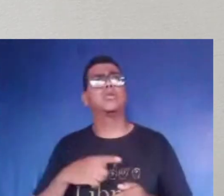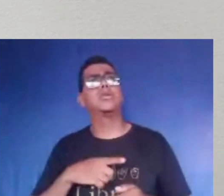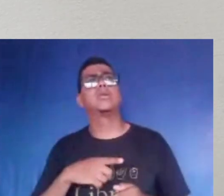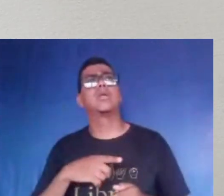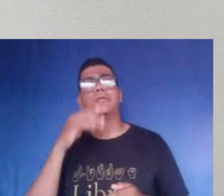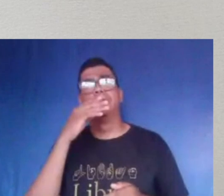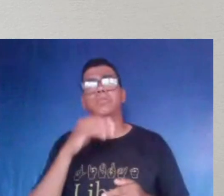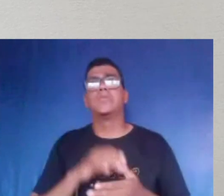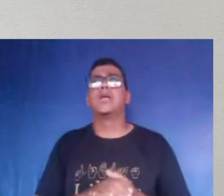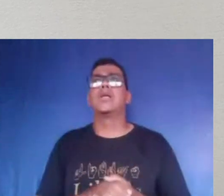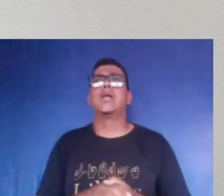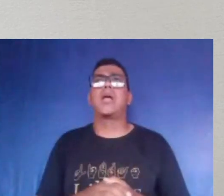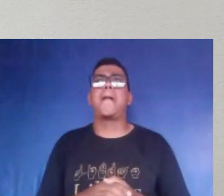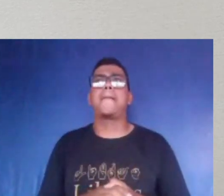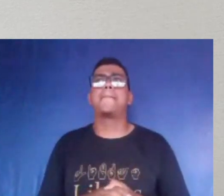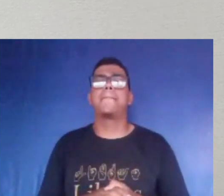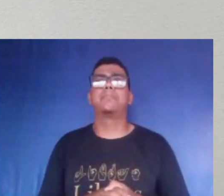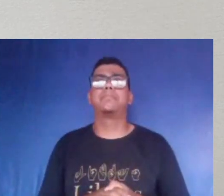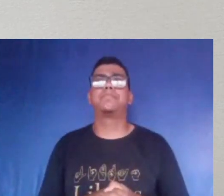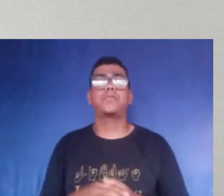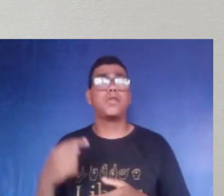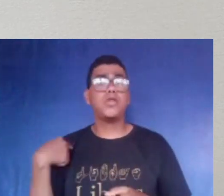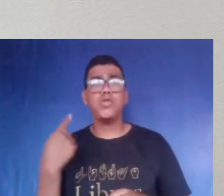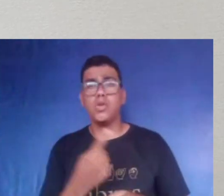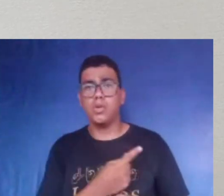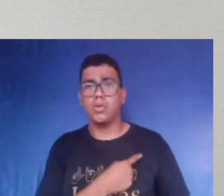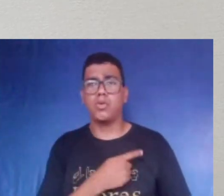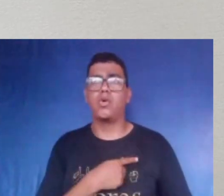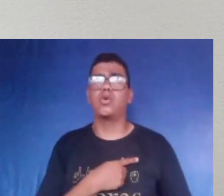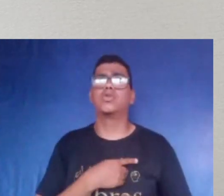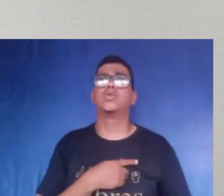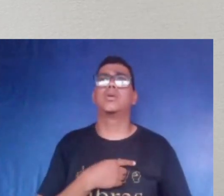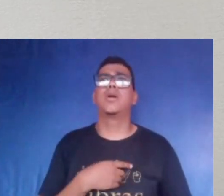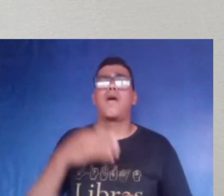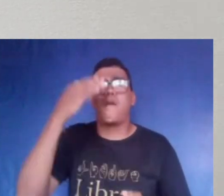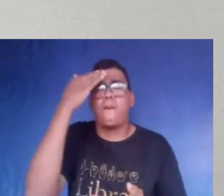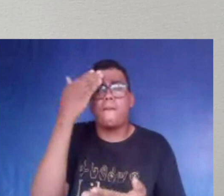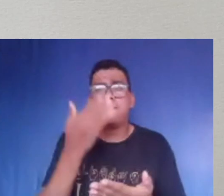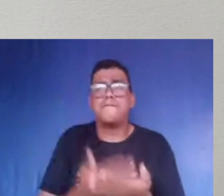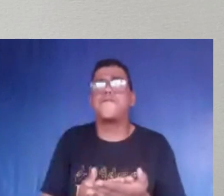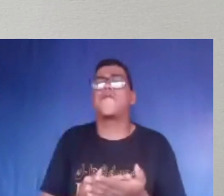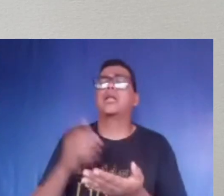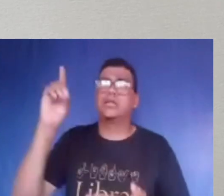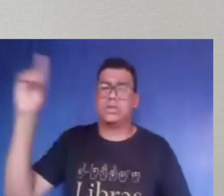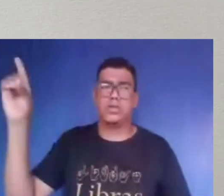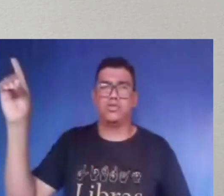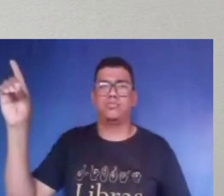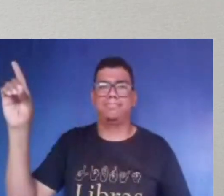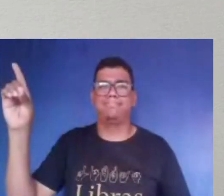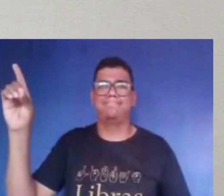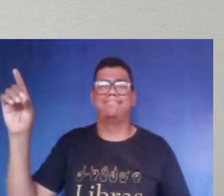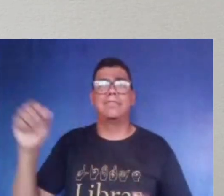você pensa que ousadia é enfrentar, né, as medidas, enfrentar o que é que tem sido imposto hoje, o que tem